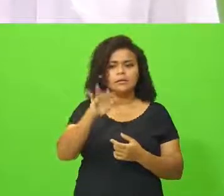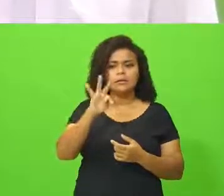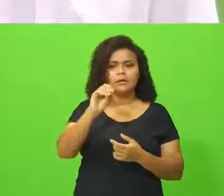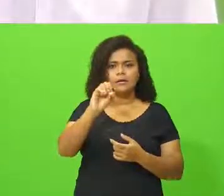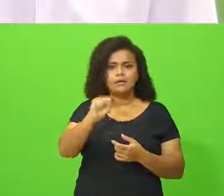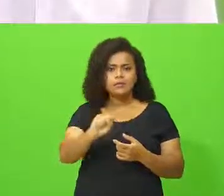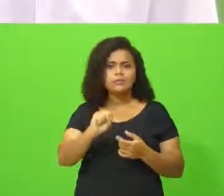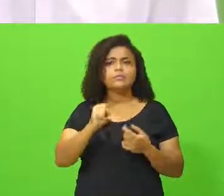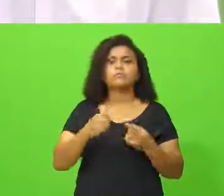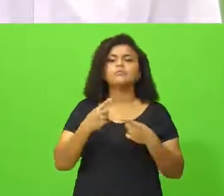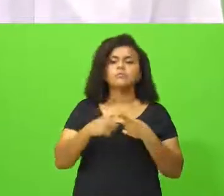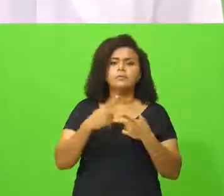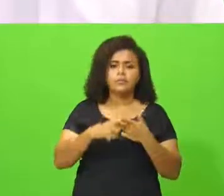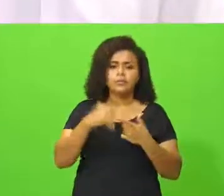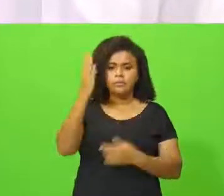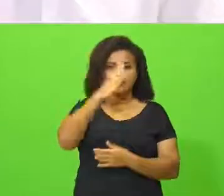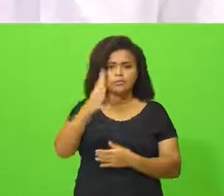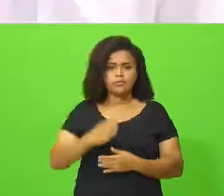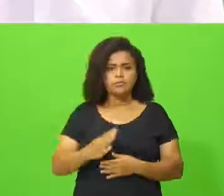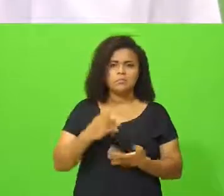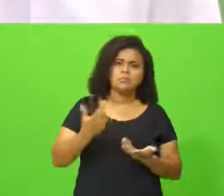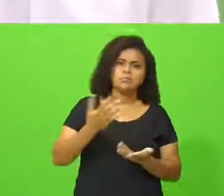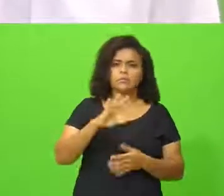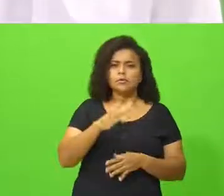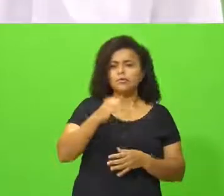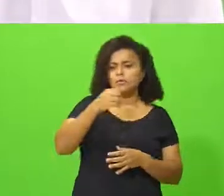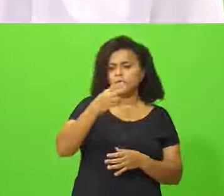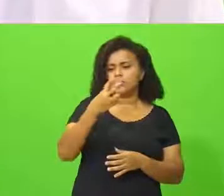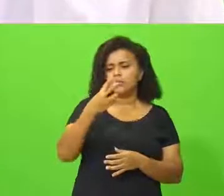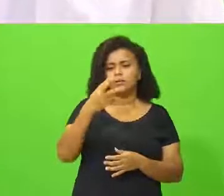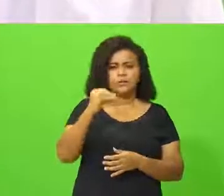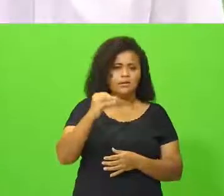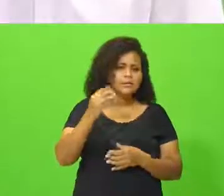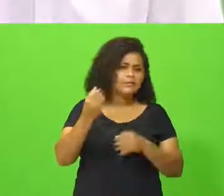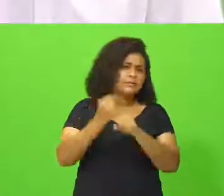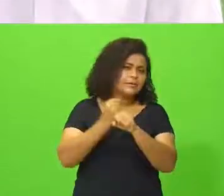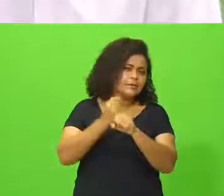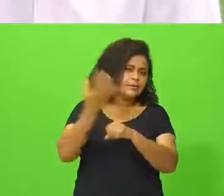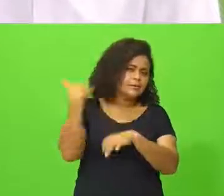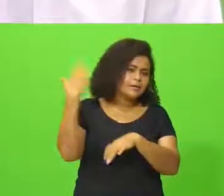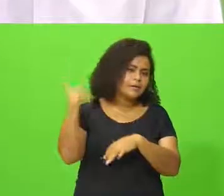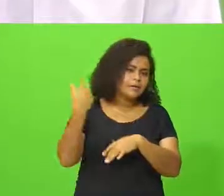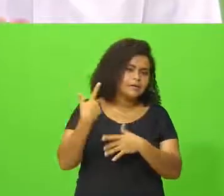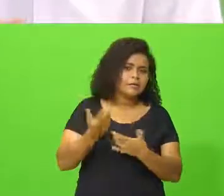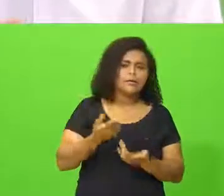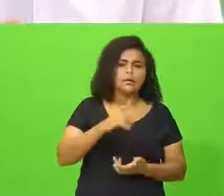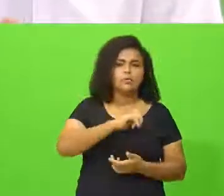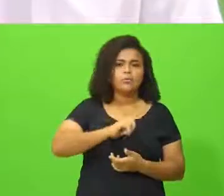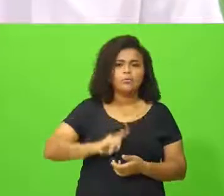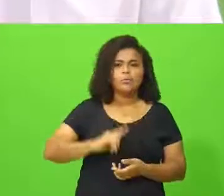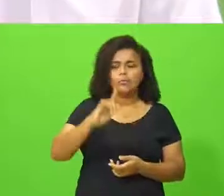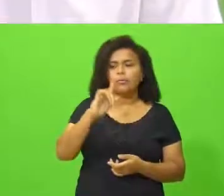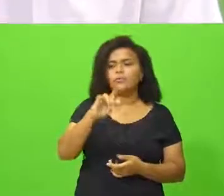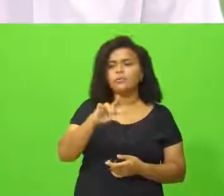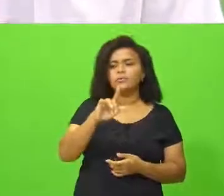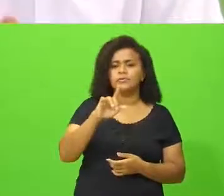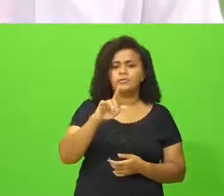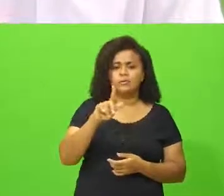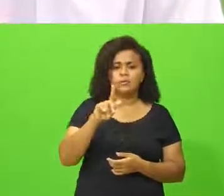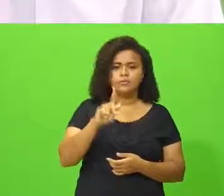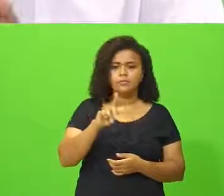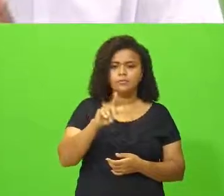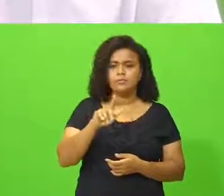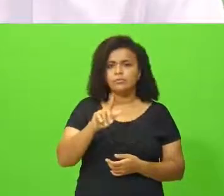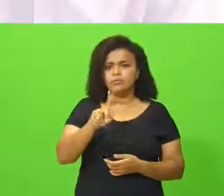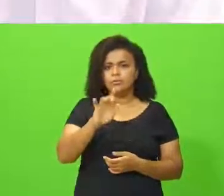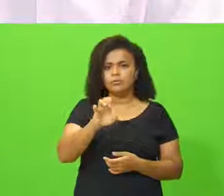marcado principalmente já agora na década de 30, 40, no governo Vargas, que vai fazer com que a classe trabalhadora